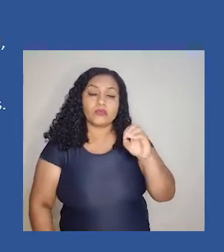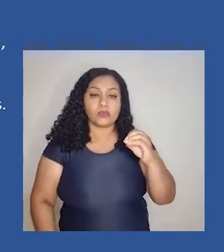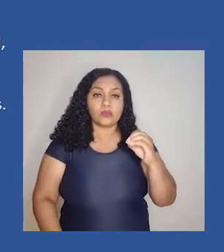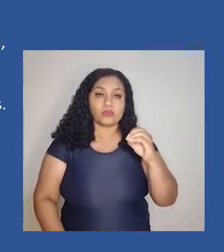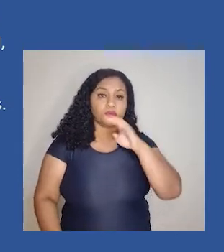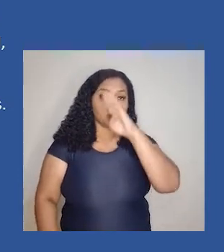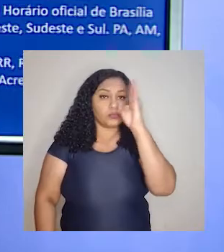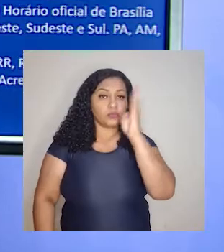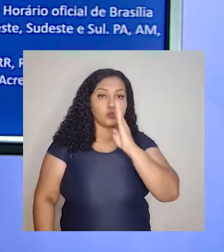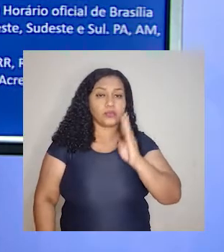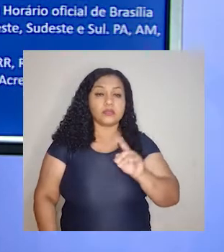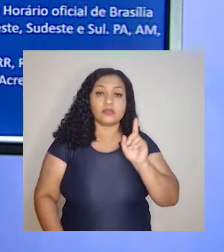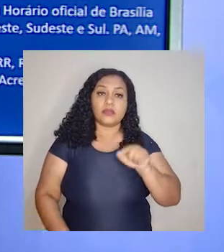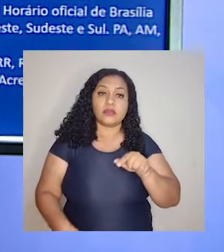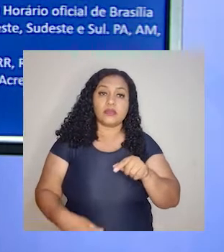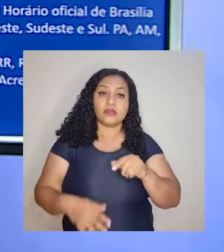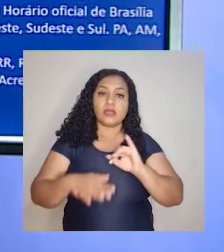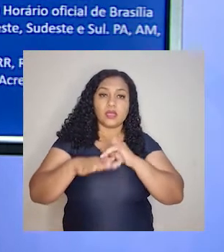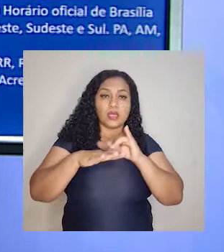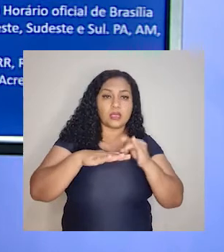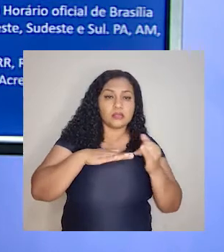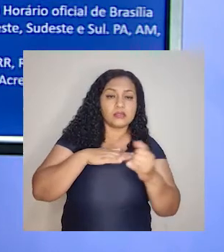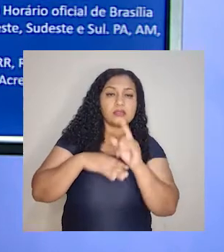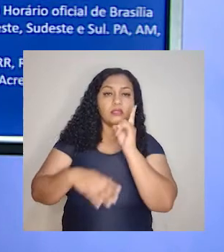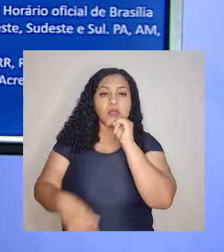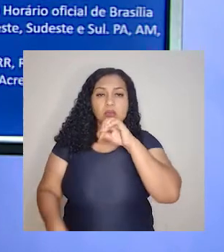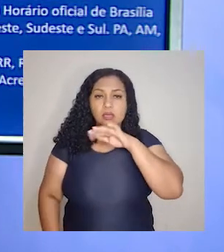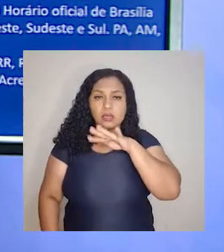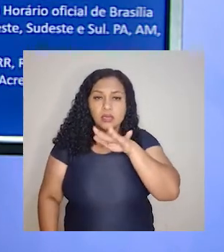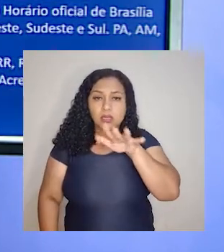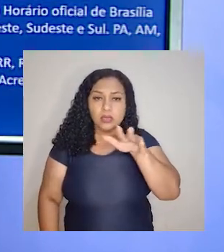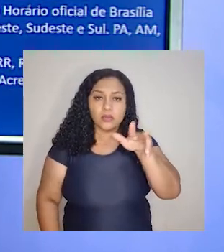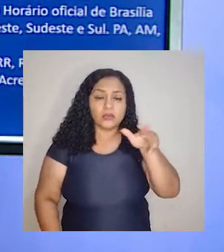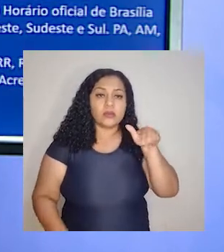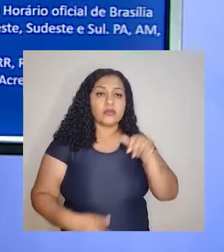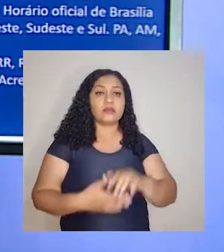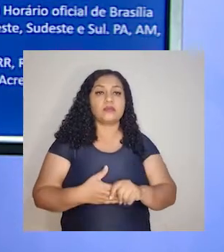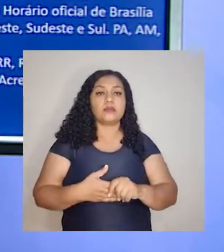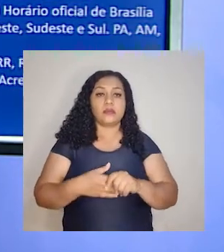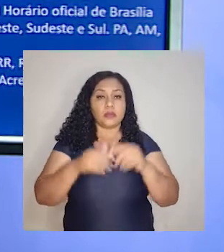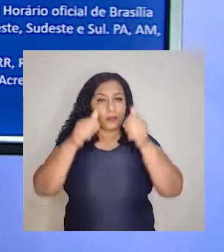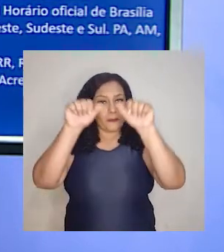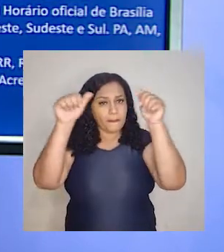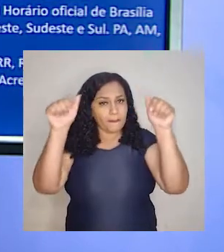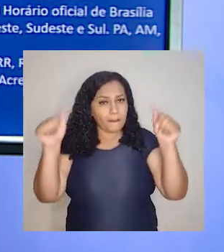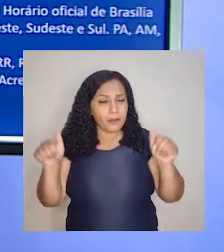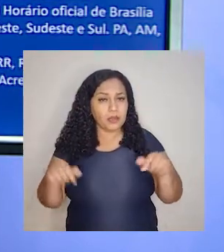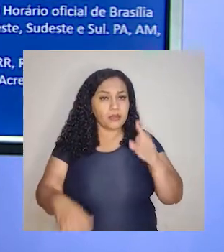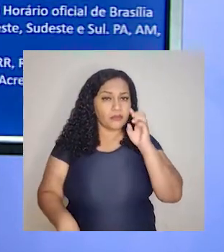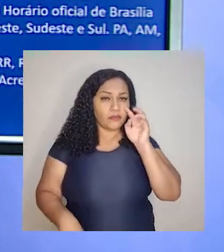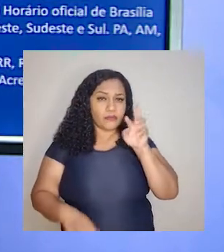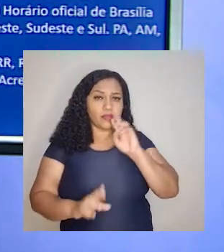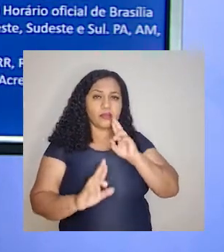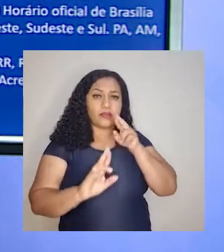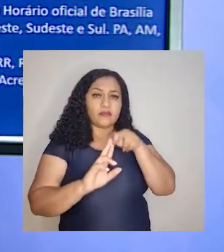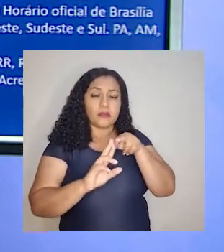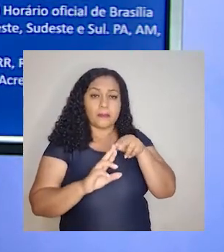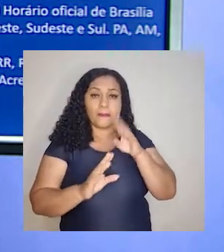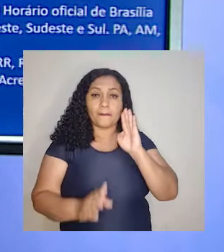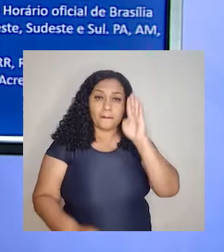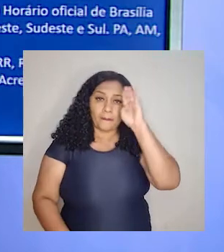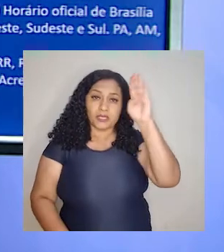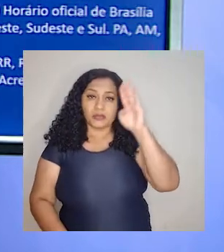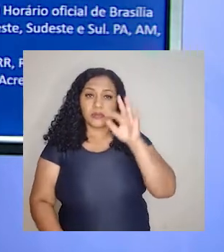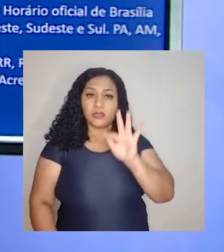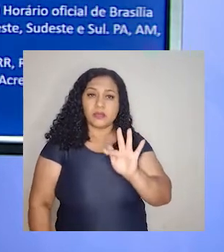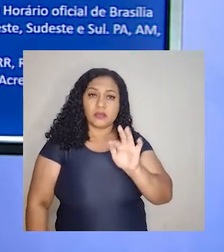estão que acontece O primeiro fuso do nosso país corresponde às Ilhas o nosso litoral Então quais são essas Ele só não